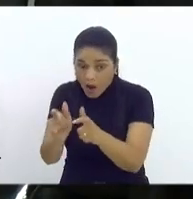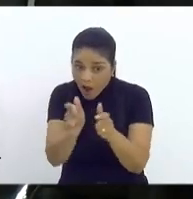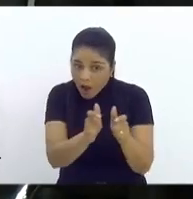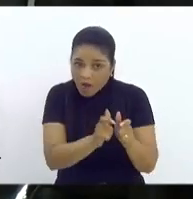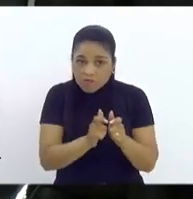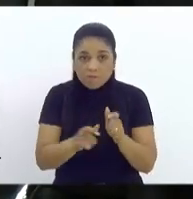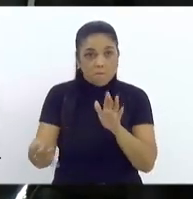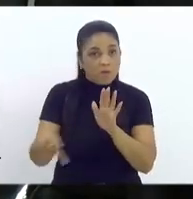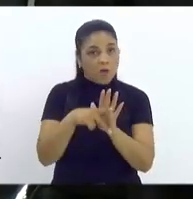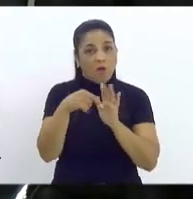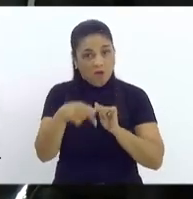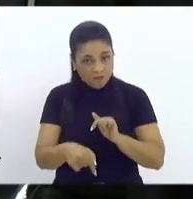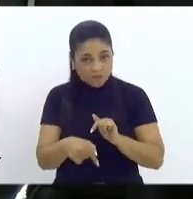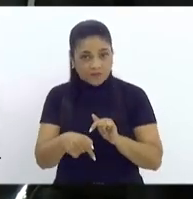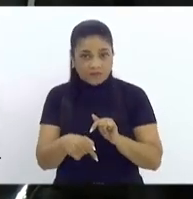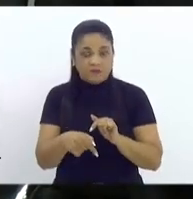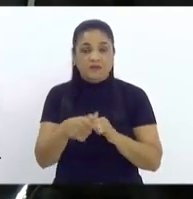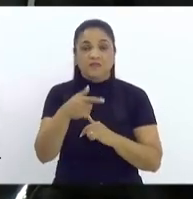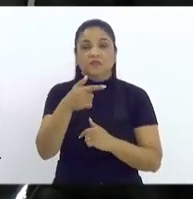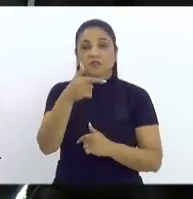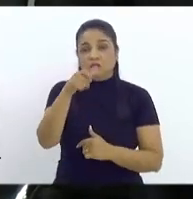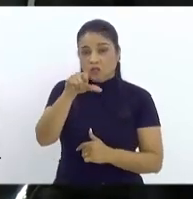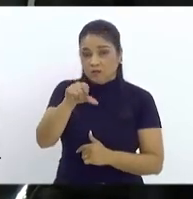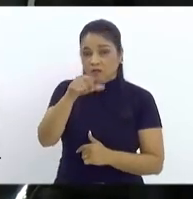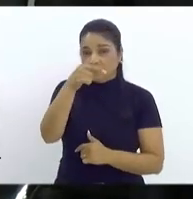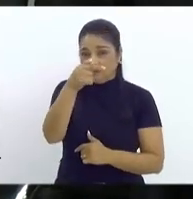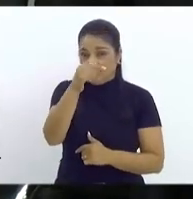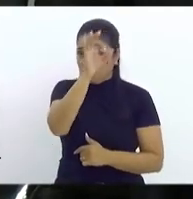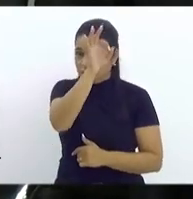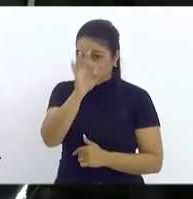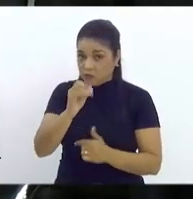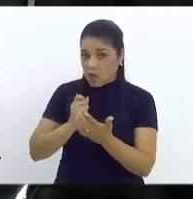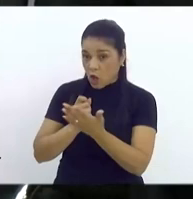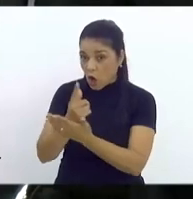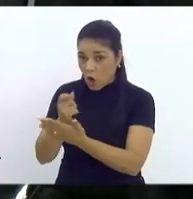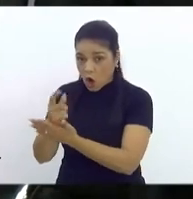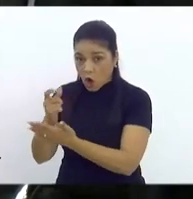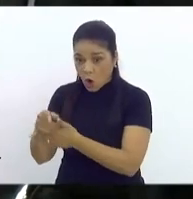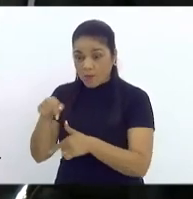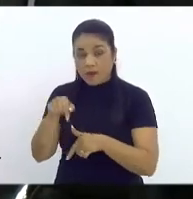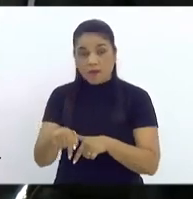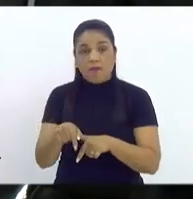né? 97% das nossas compras são feitas com